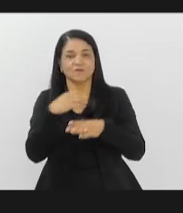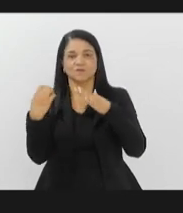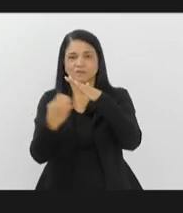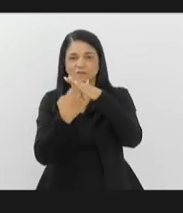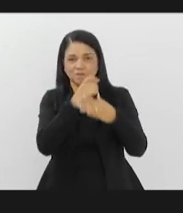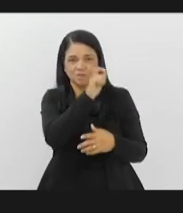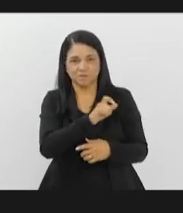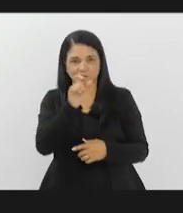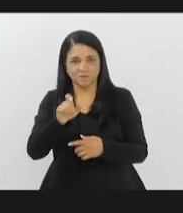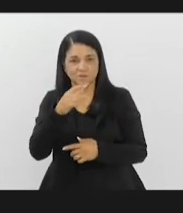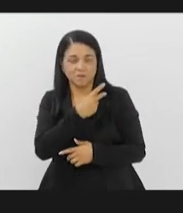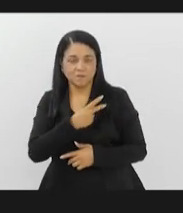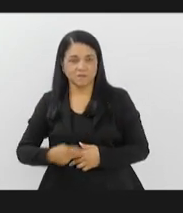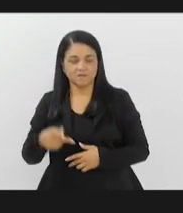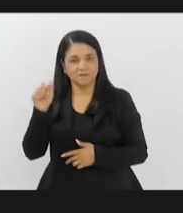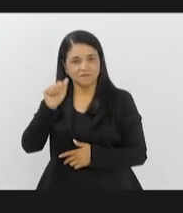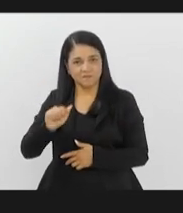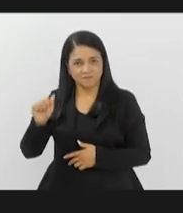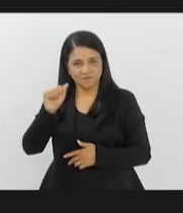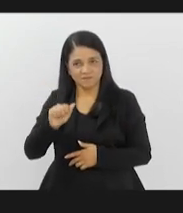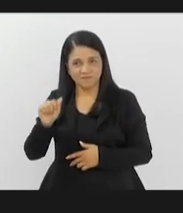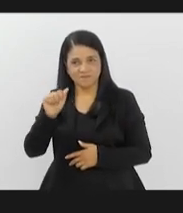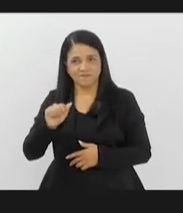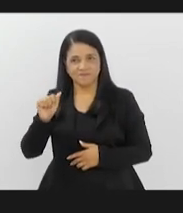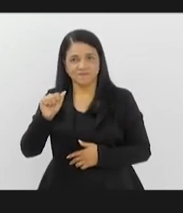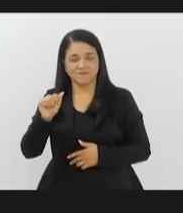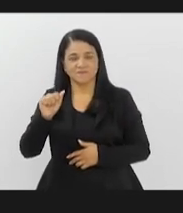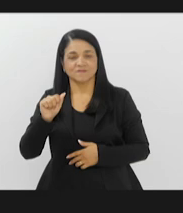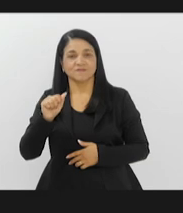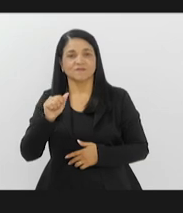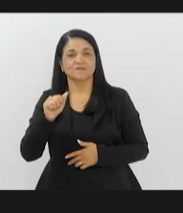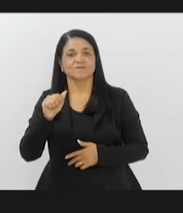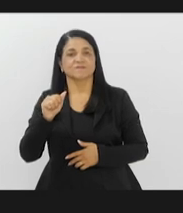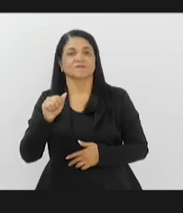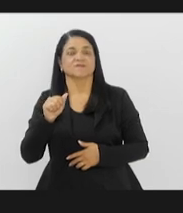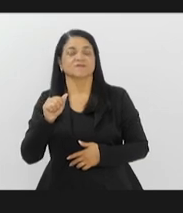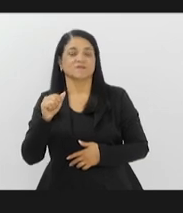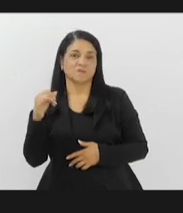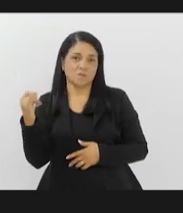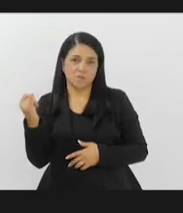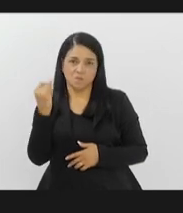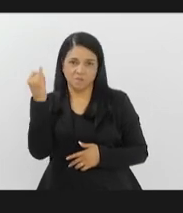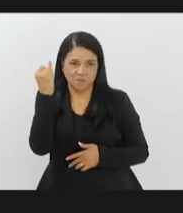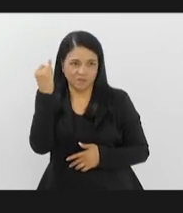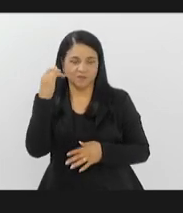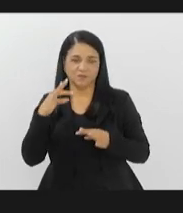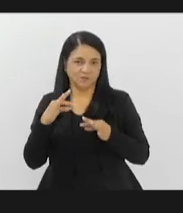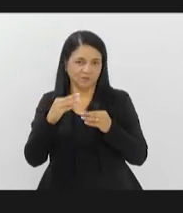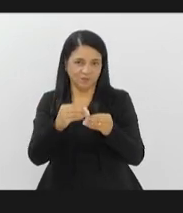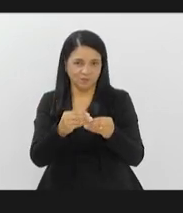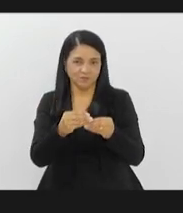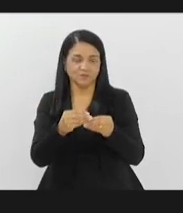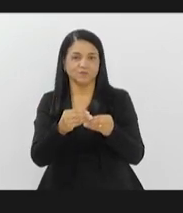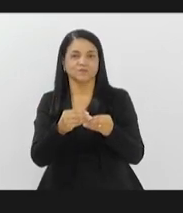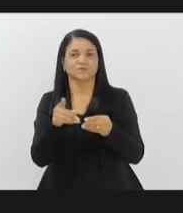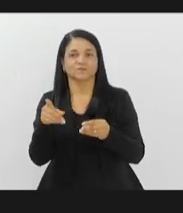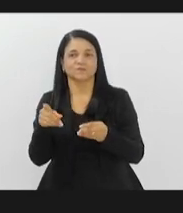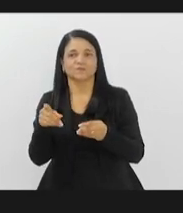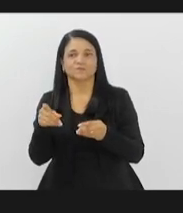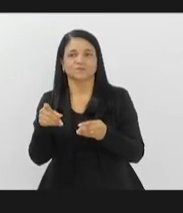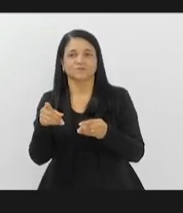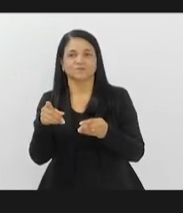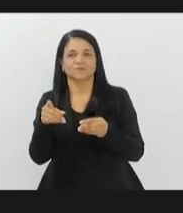empresários, presidentes das associações e por último e não menos importante, o nosso muito digno